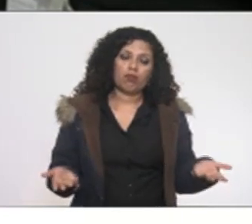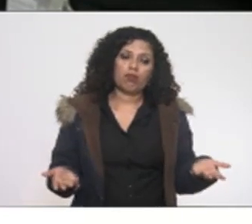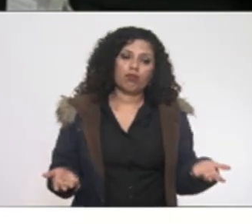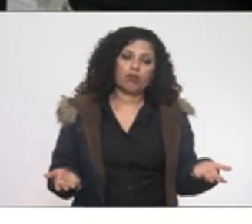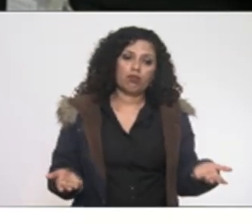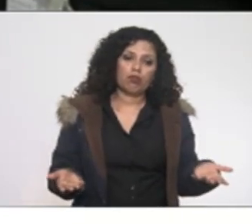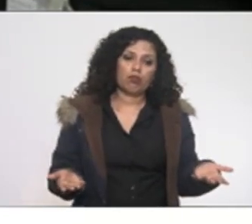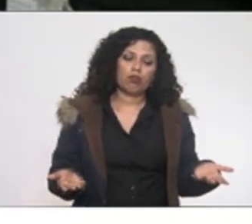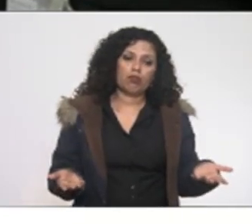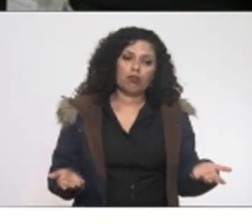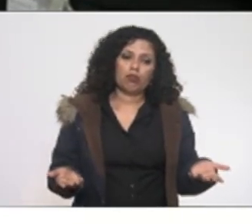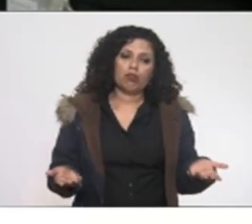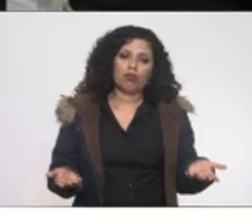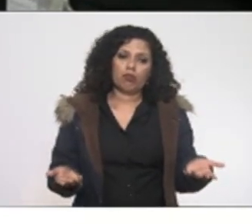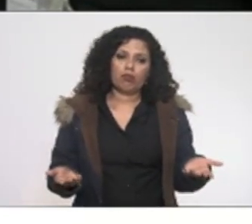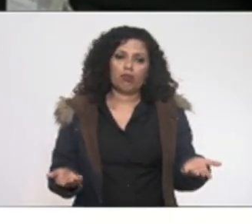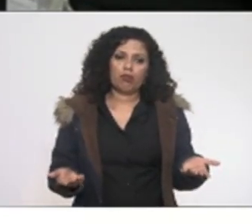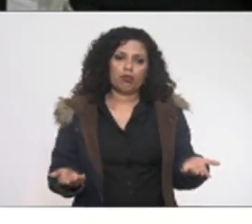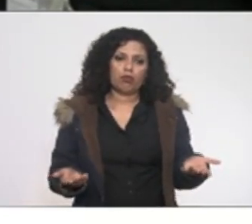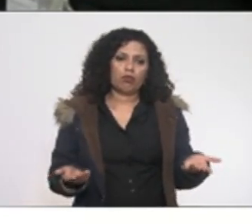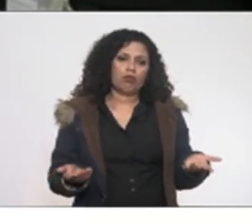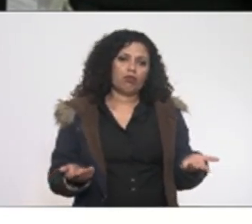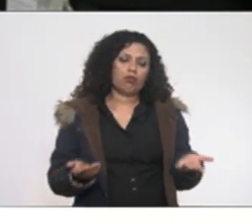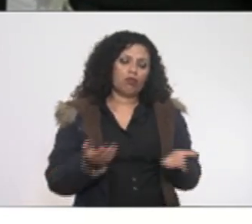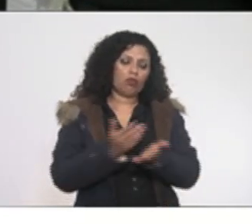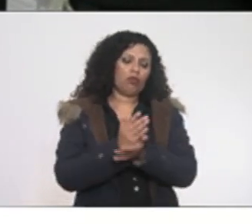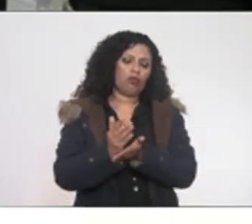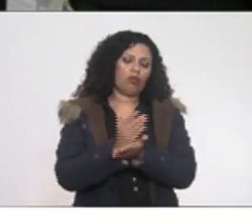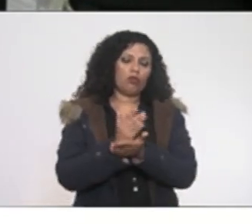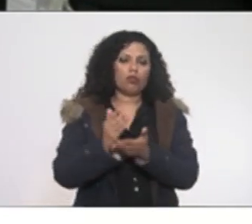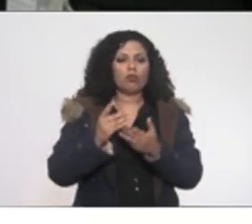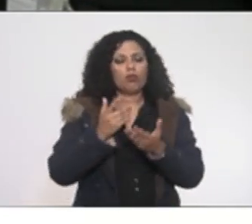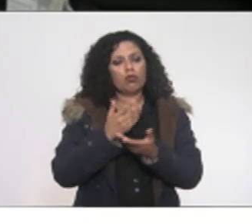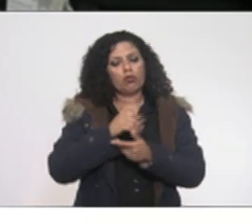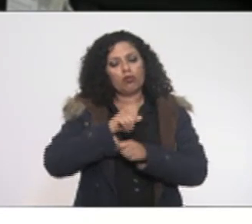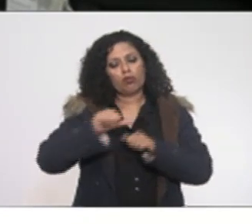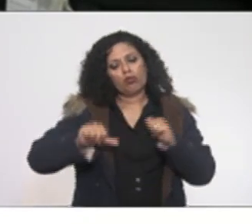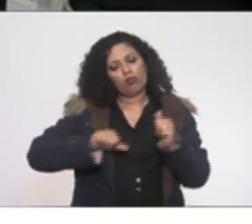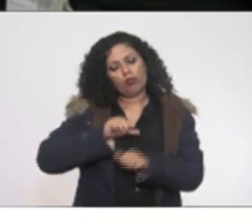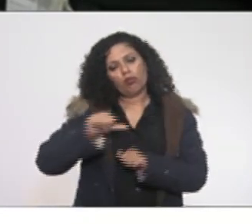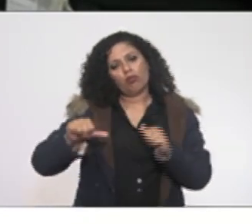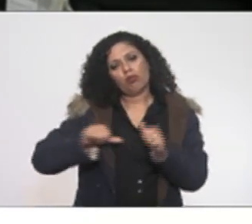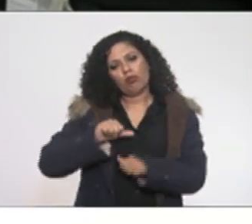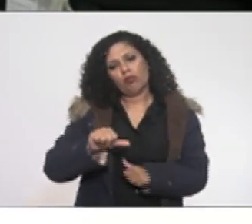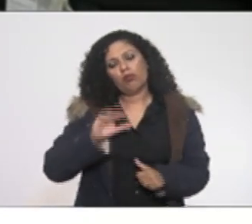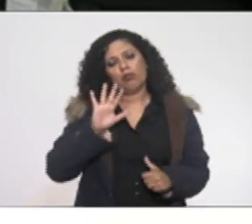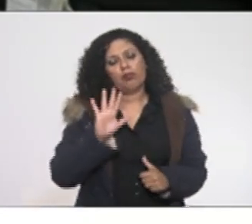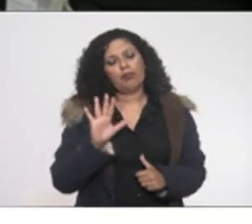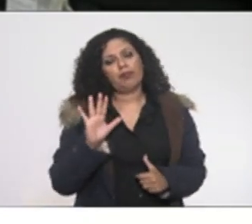e com algumas incoerências, mas, basicamente,